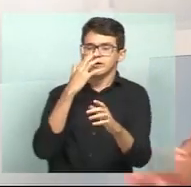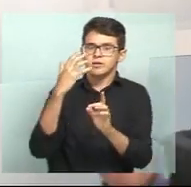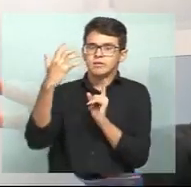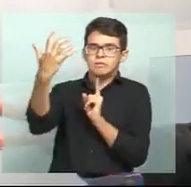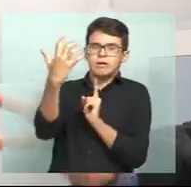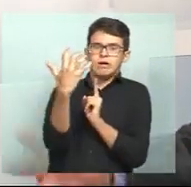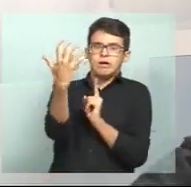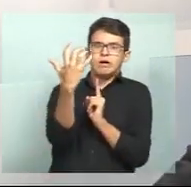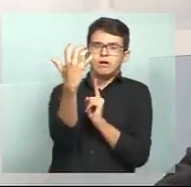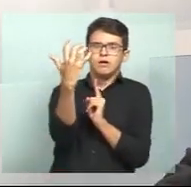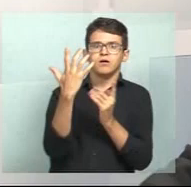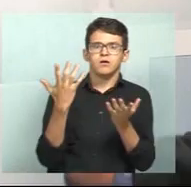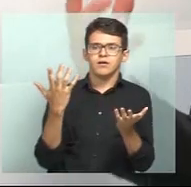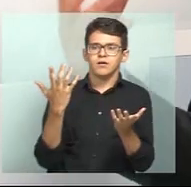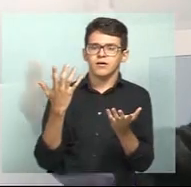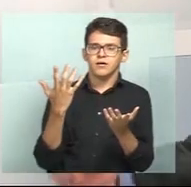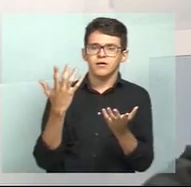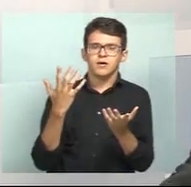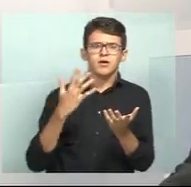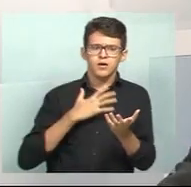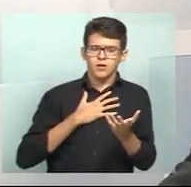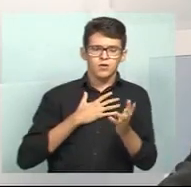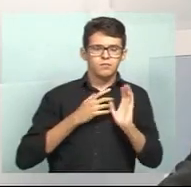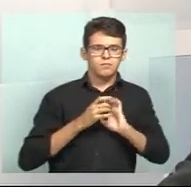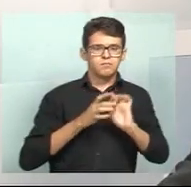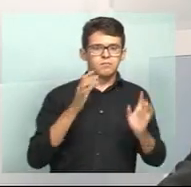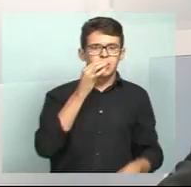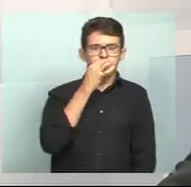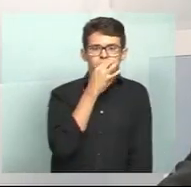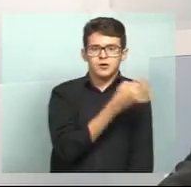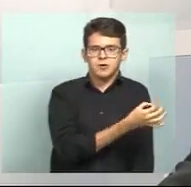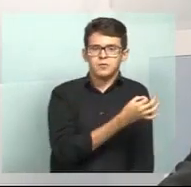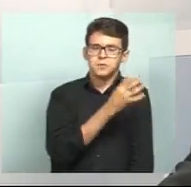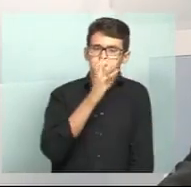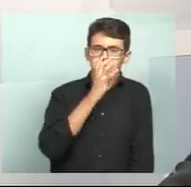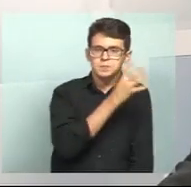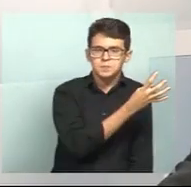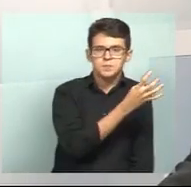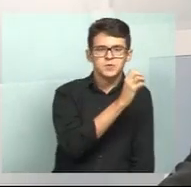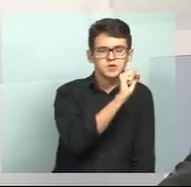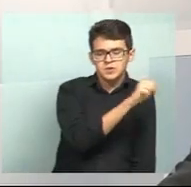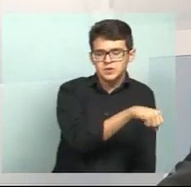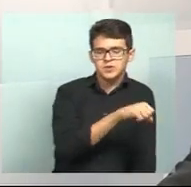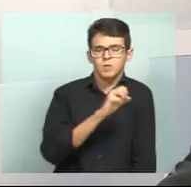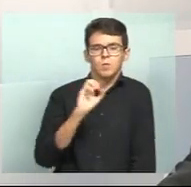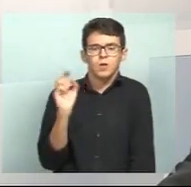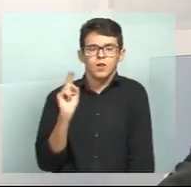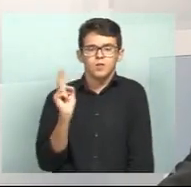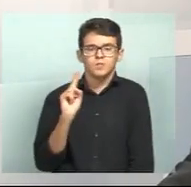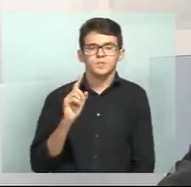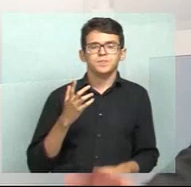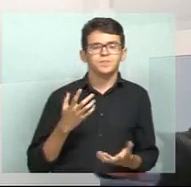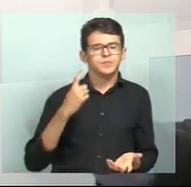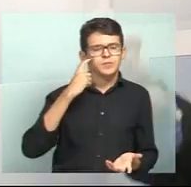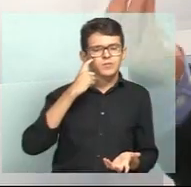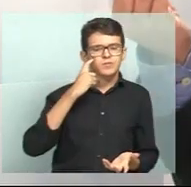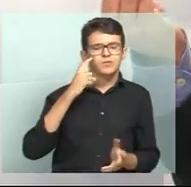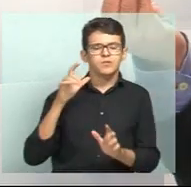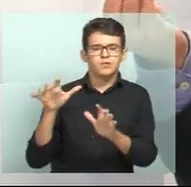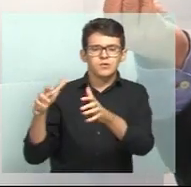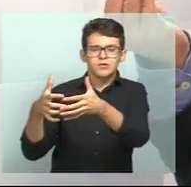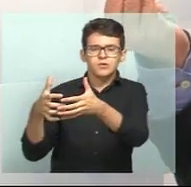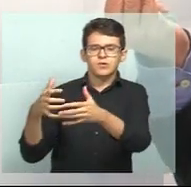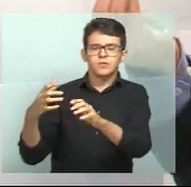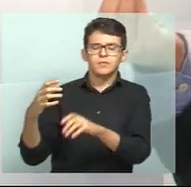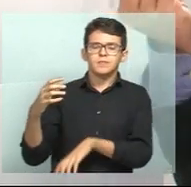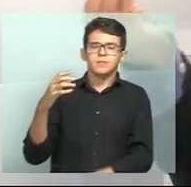dizer, desnecessário. Esse enfrentamento que o Partido dos Trabalhadores artificialmente criou entre eles e o